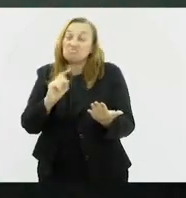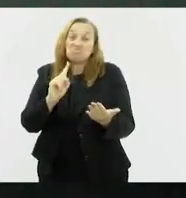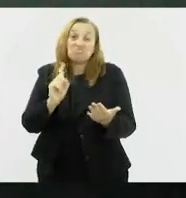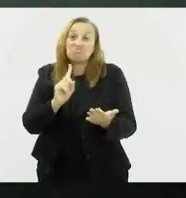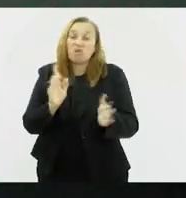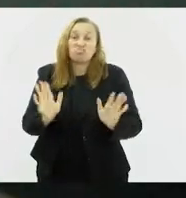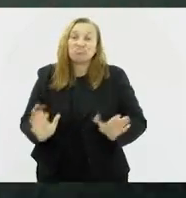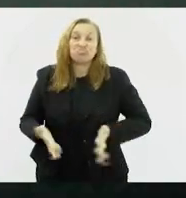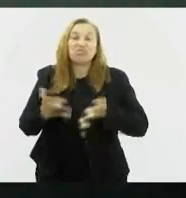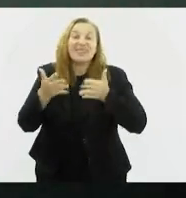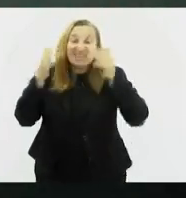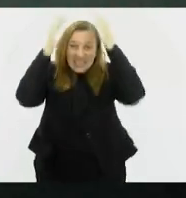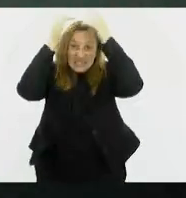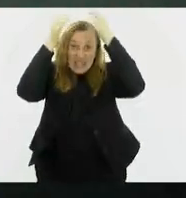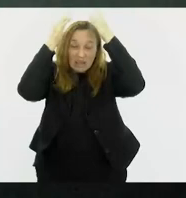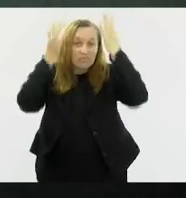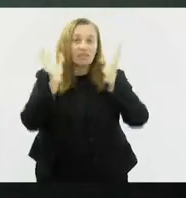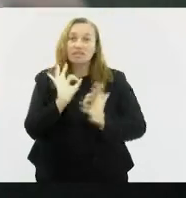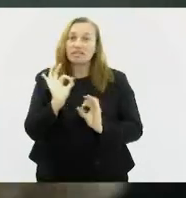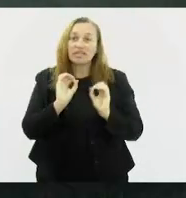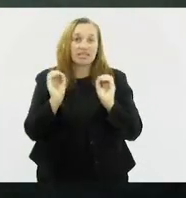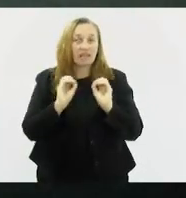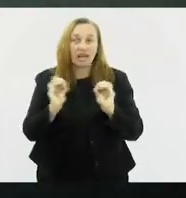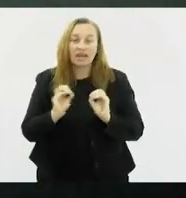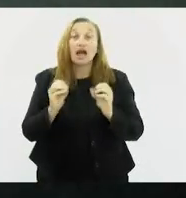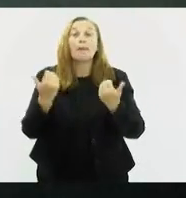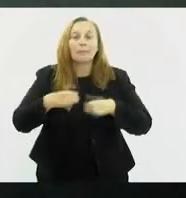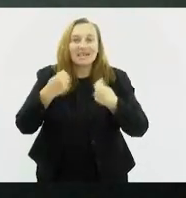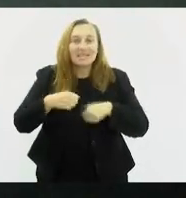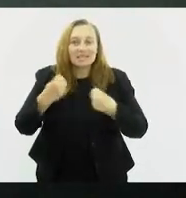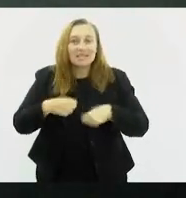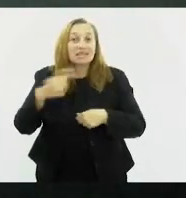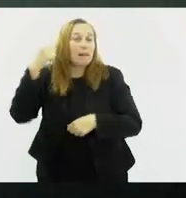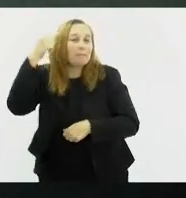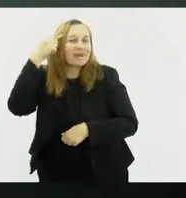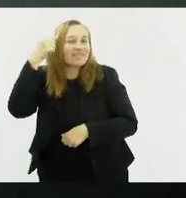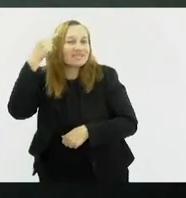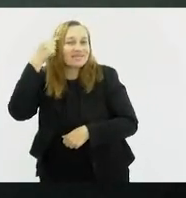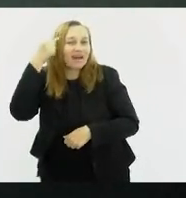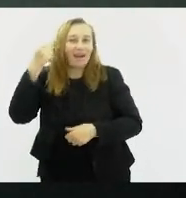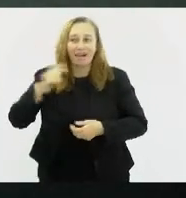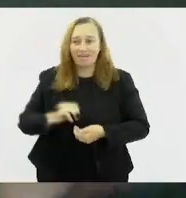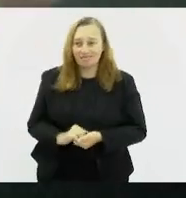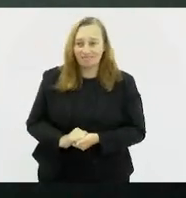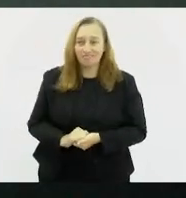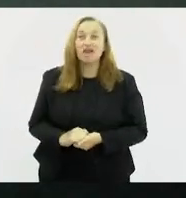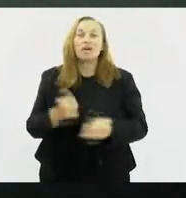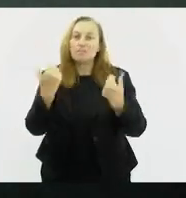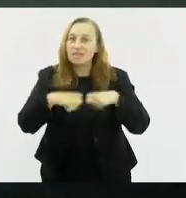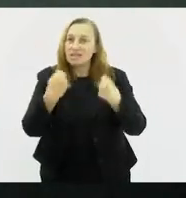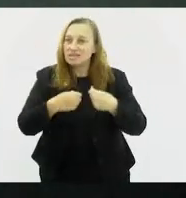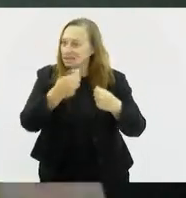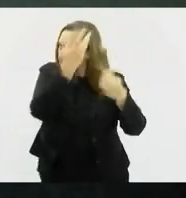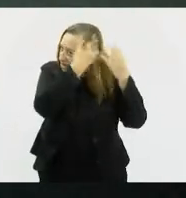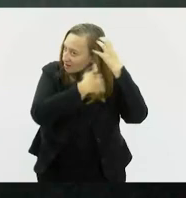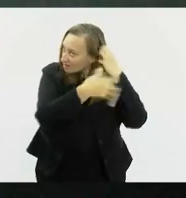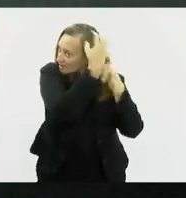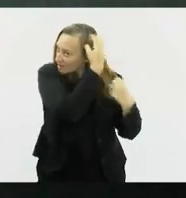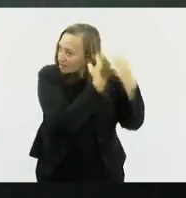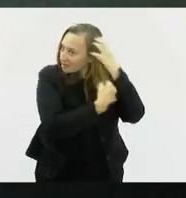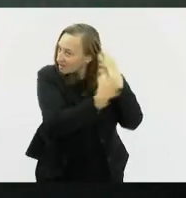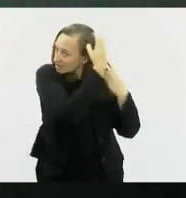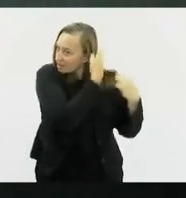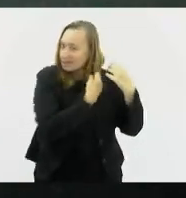o seu cérebro. Então, tenta pentear com a mão esquerda, se só pinta, penteia com a mão direita, põe o relógio na mão